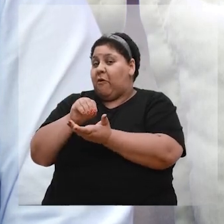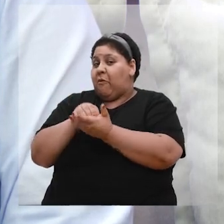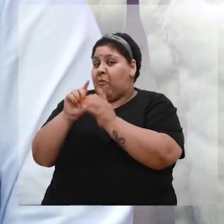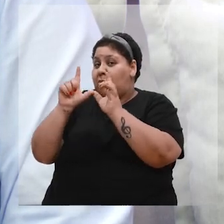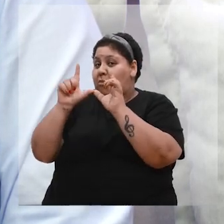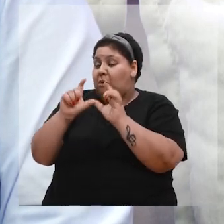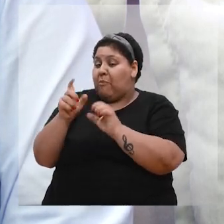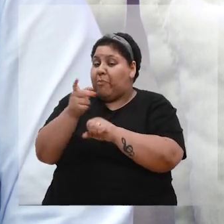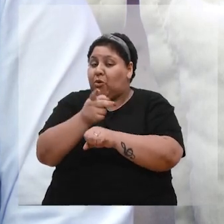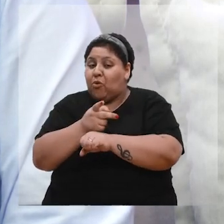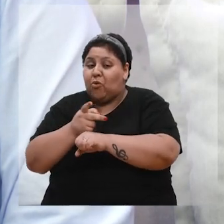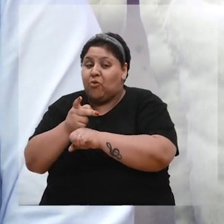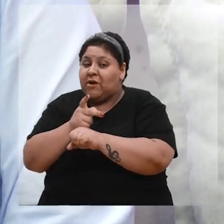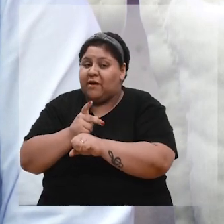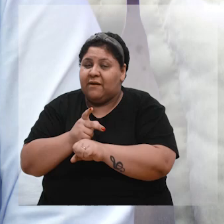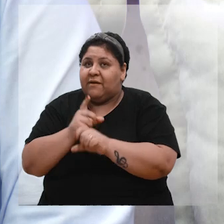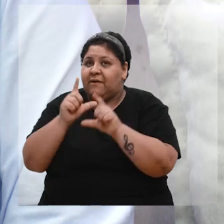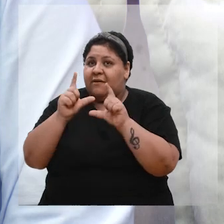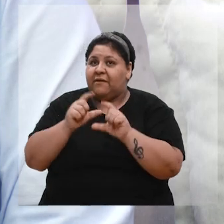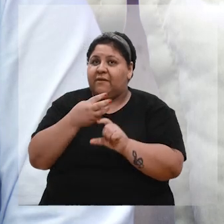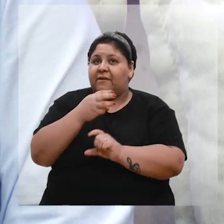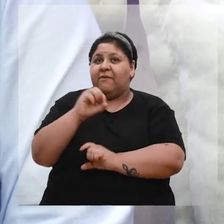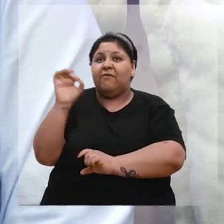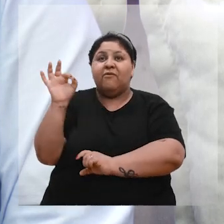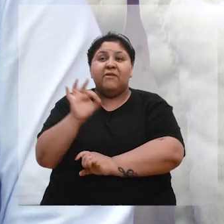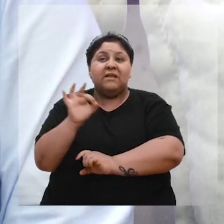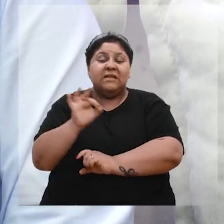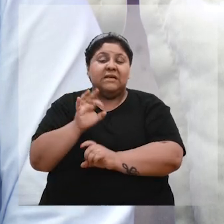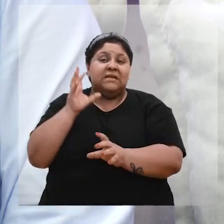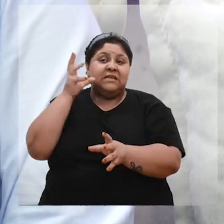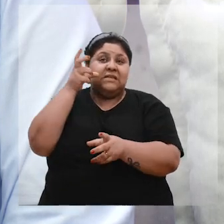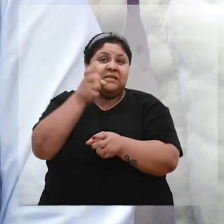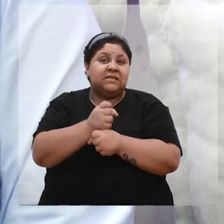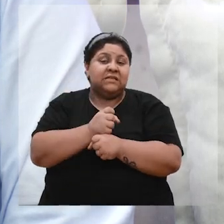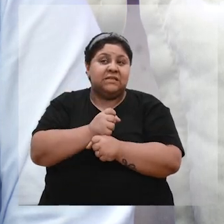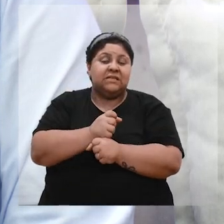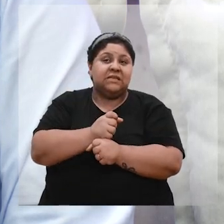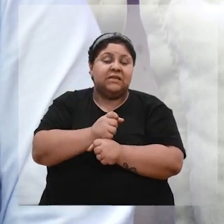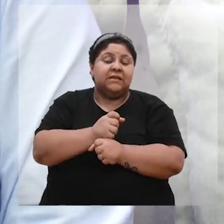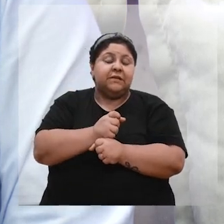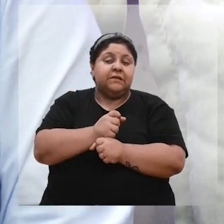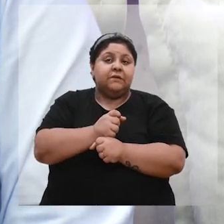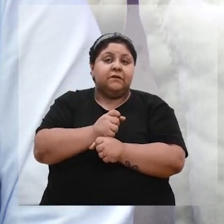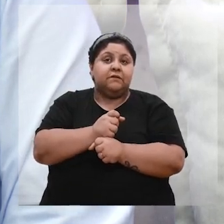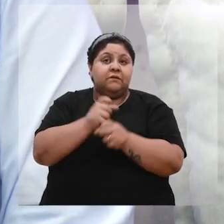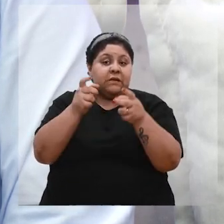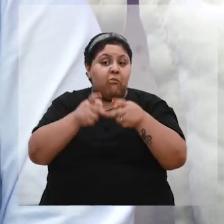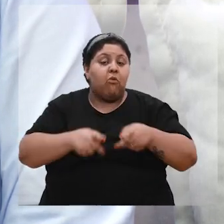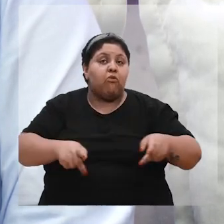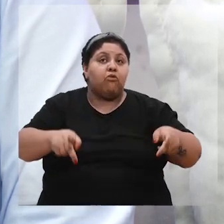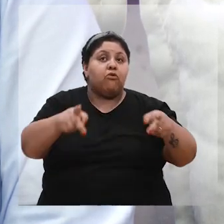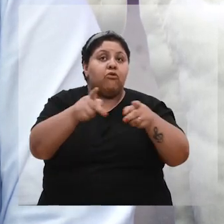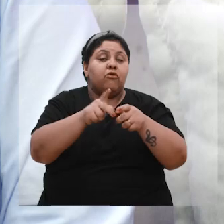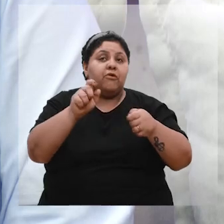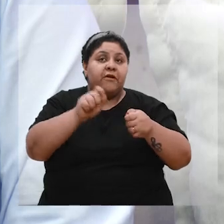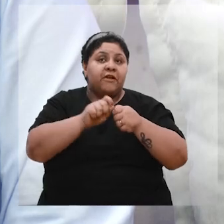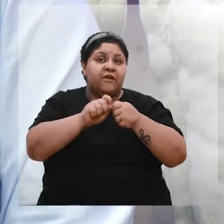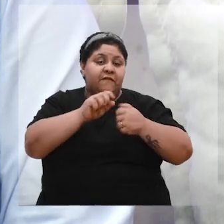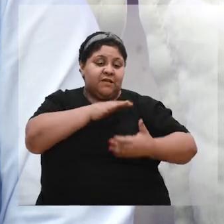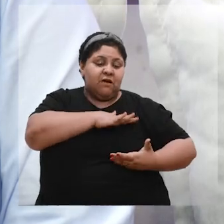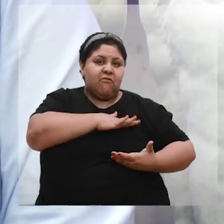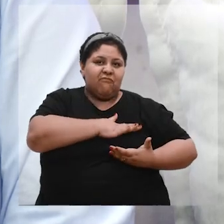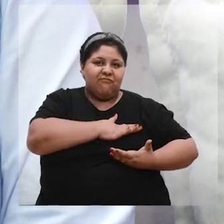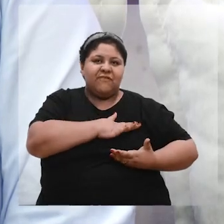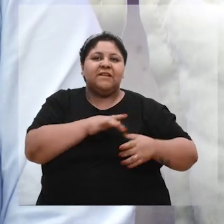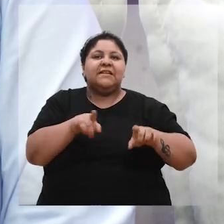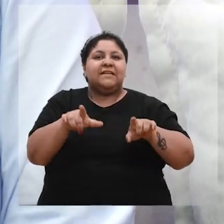aderência muito baixa. 30% é mais ou menos o cálculo das pacientes, assim, da população que